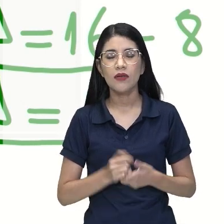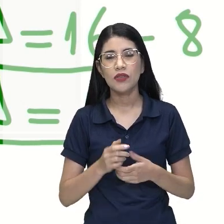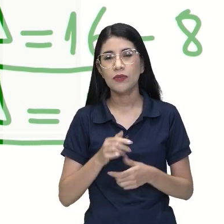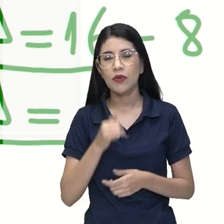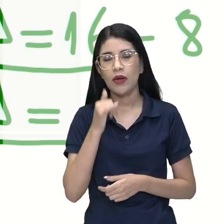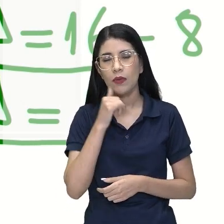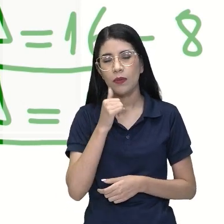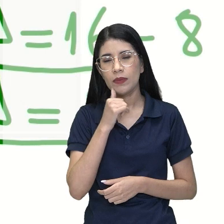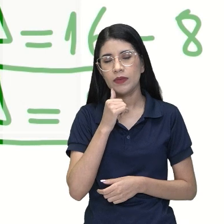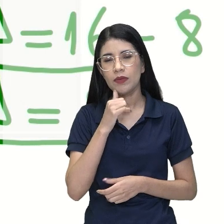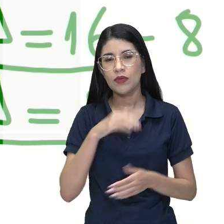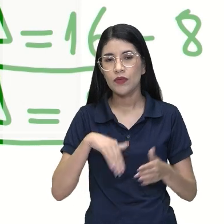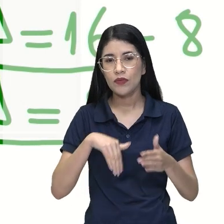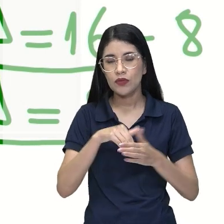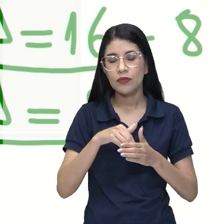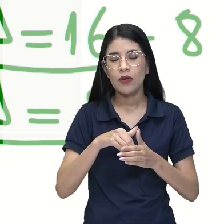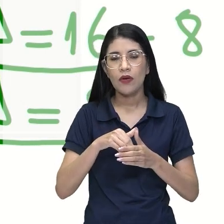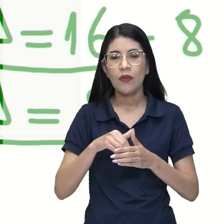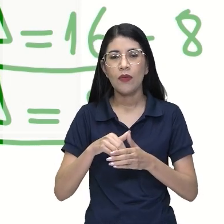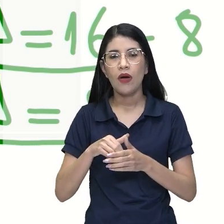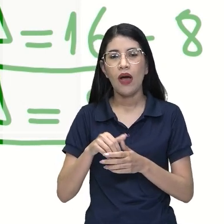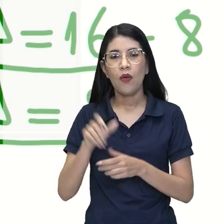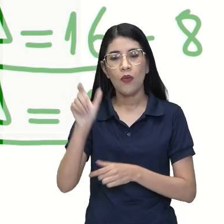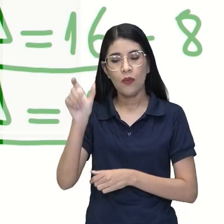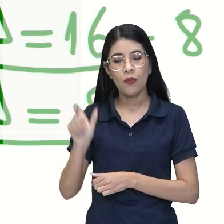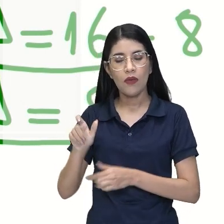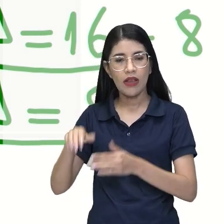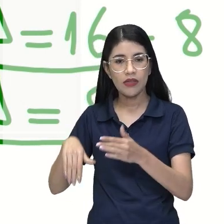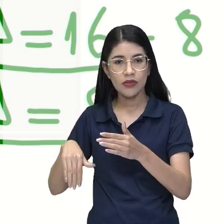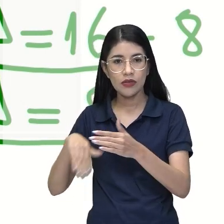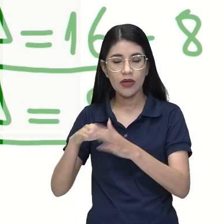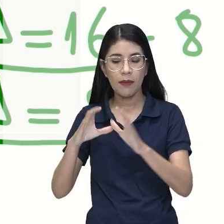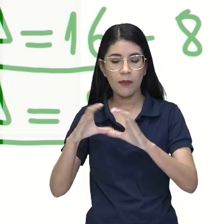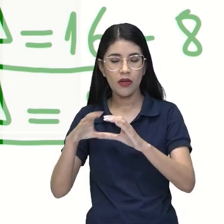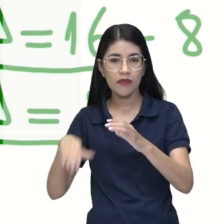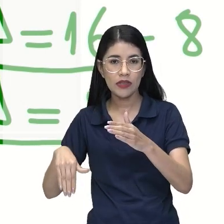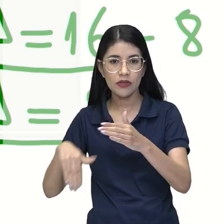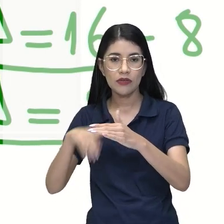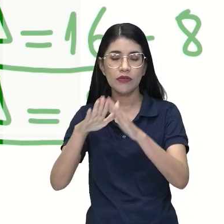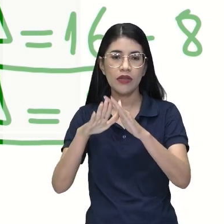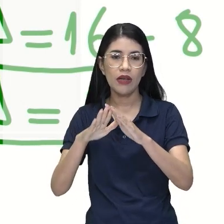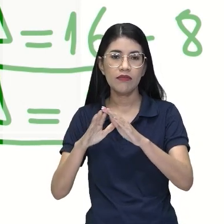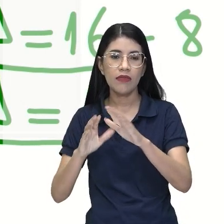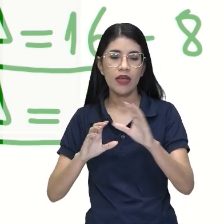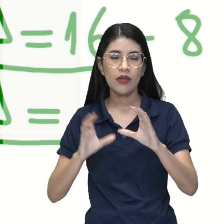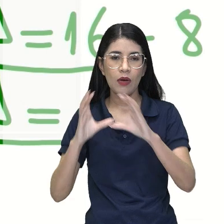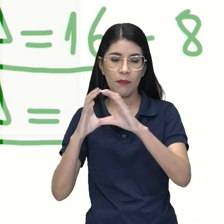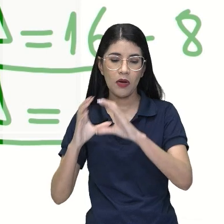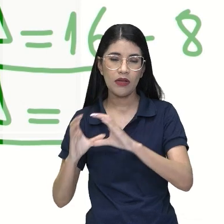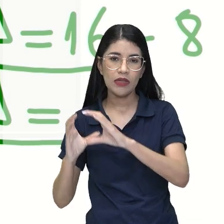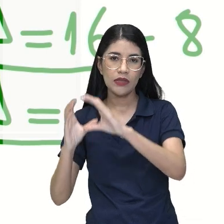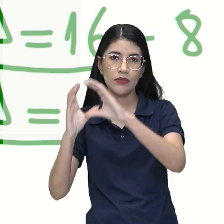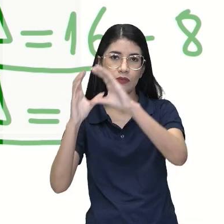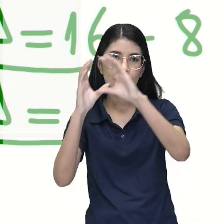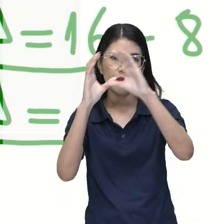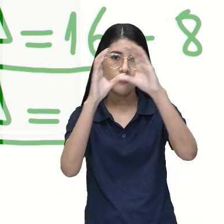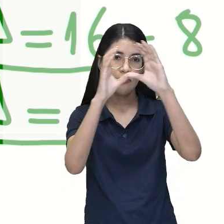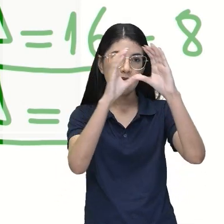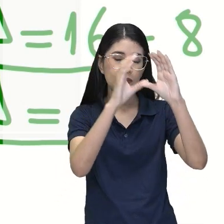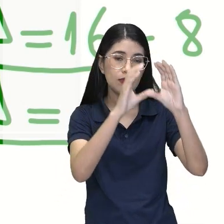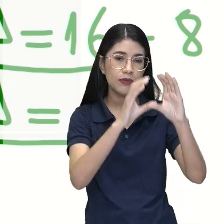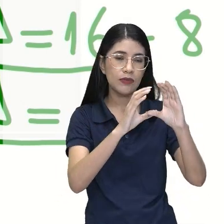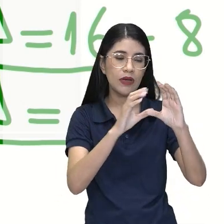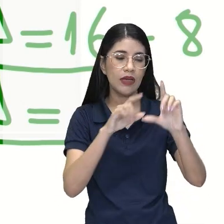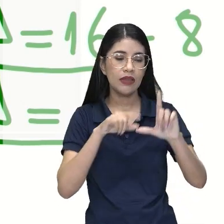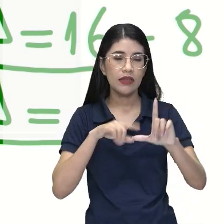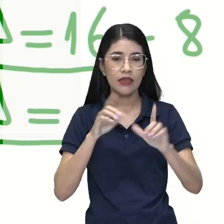bola começa a subir, né? A bola vem subindo, vem subindo, vem subindo. Quando chega aqui no ápice, ela